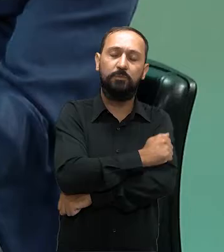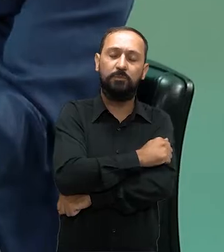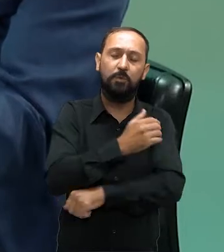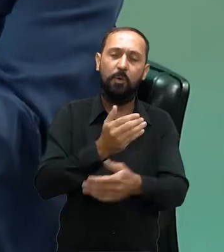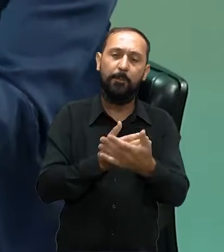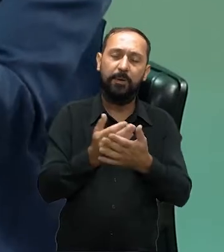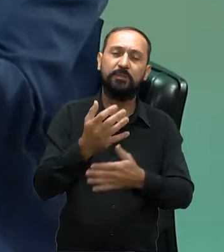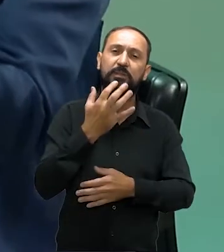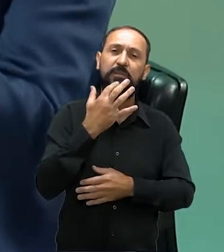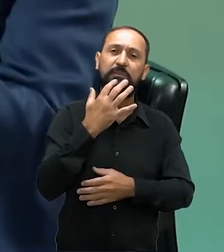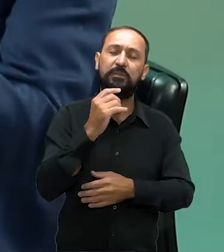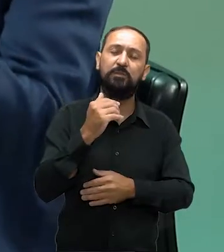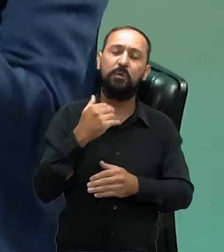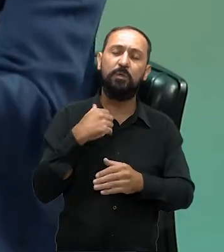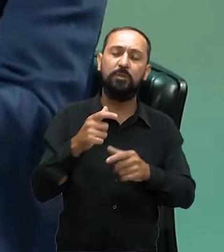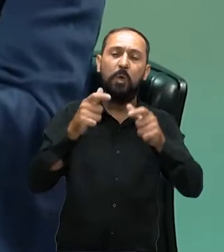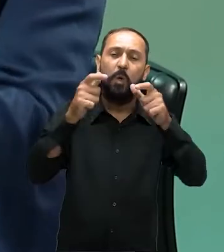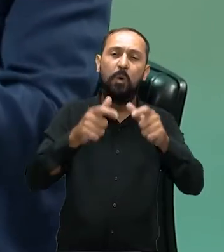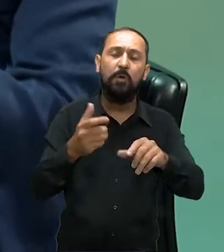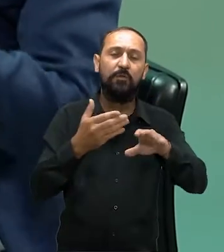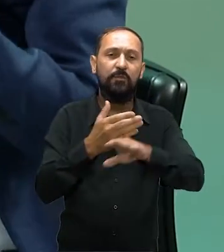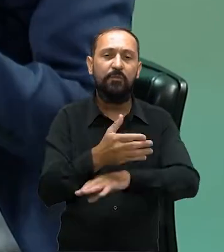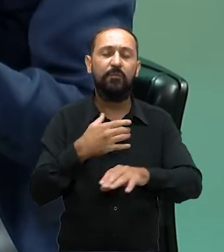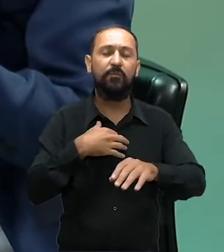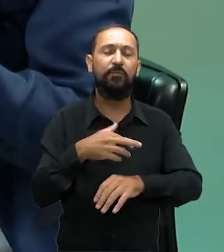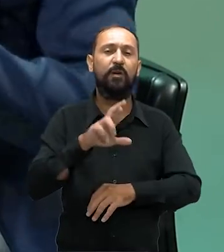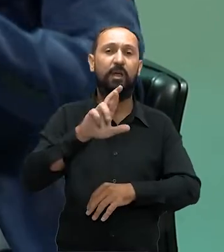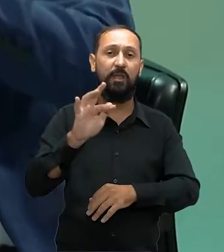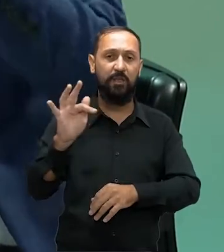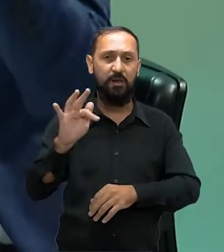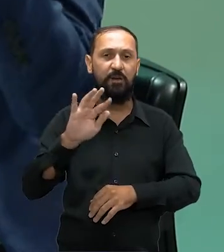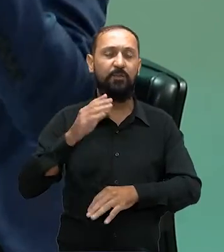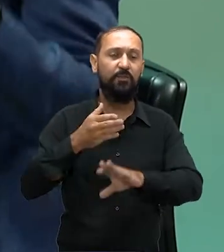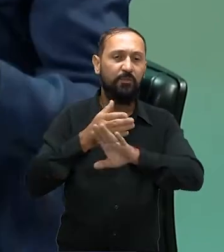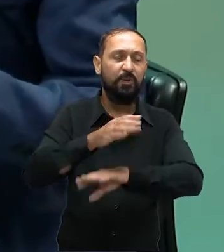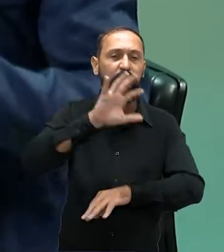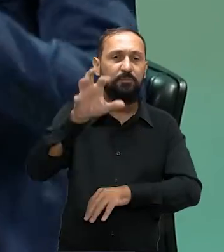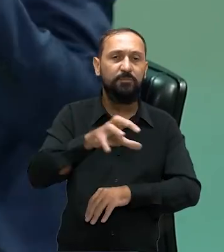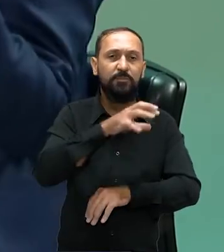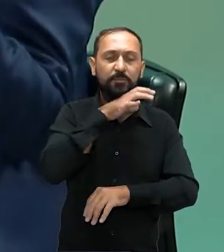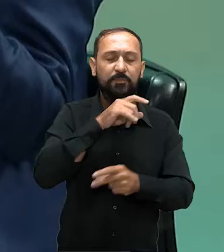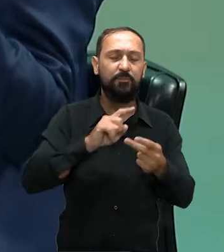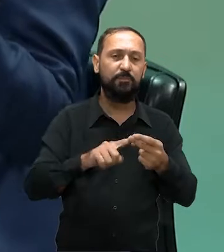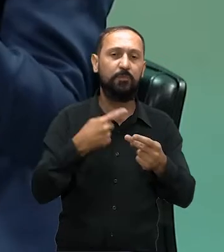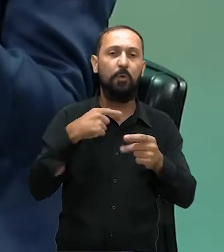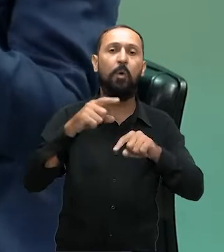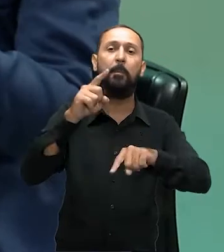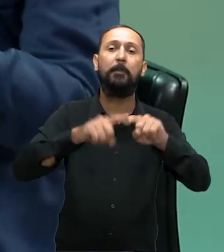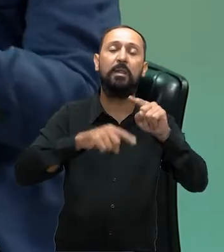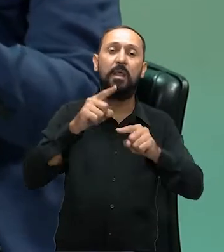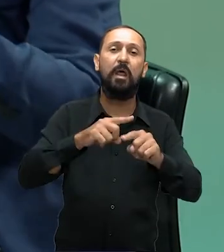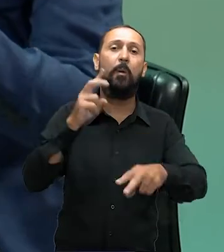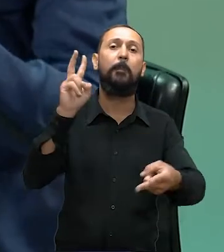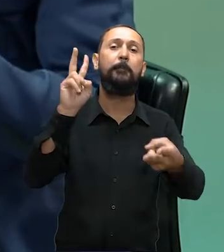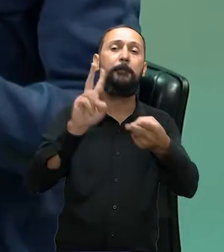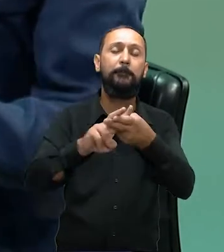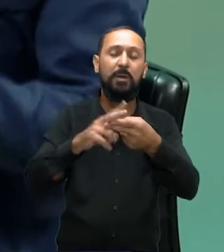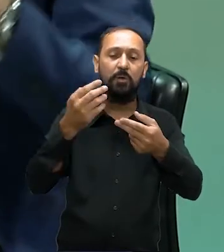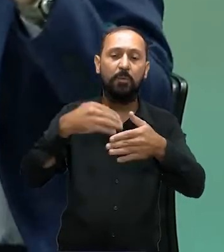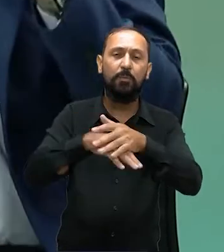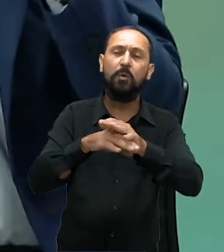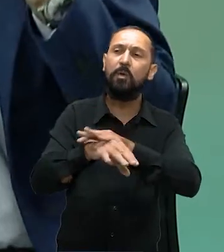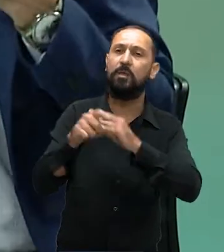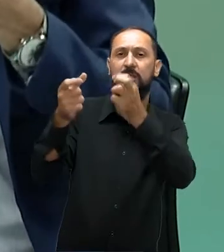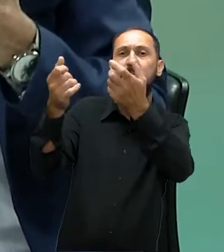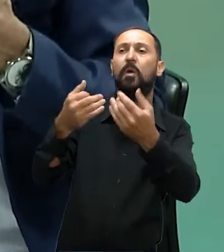os alunos vão conhecer isso em loco, por exemplo, com a Receita Federal, vão conhecer o prédio, vão conhecer o depósito de mercadorias